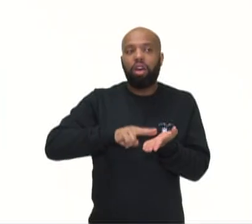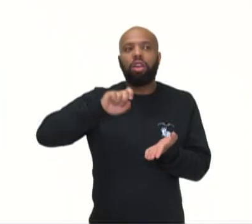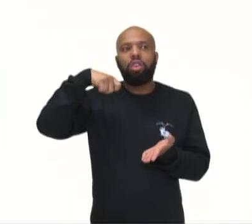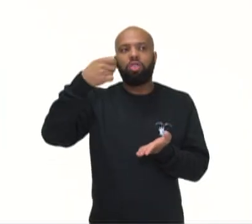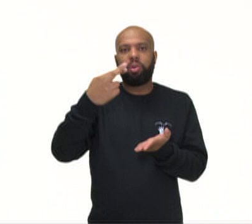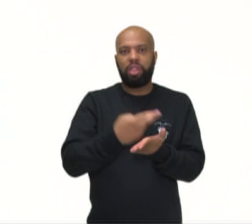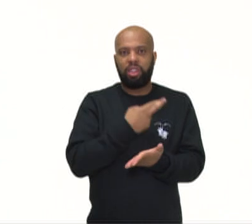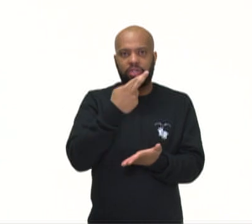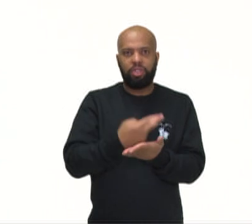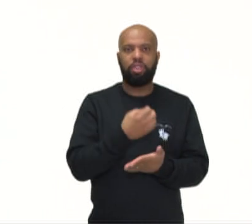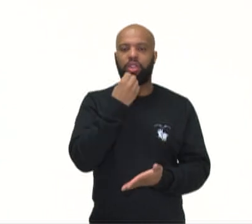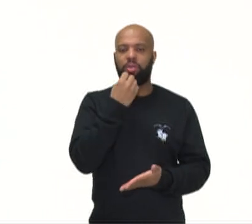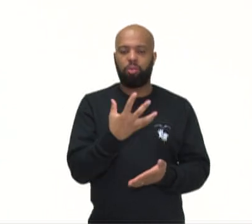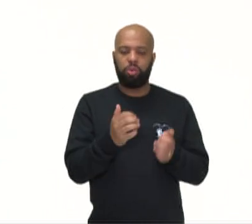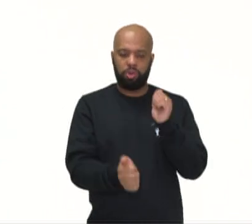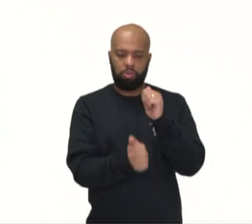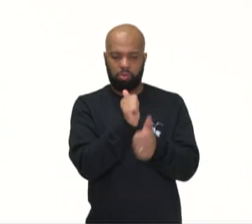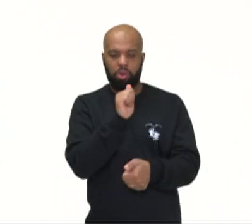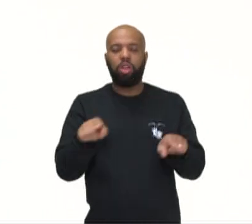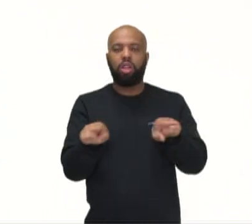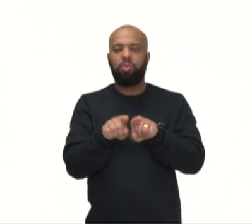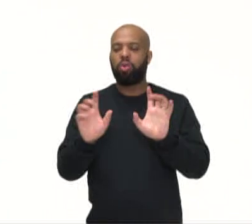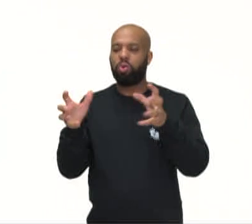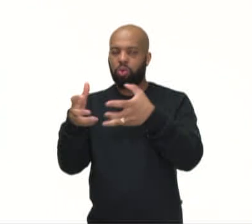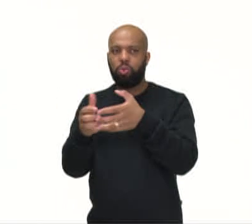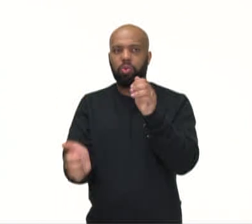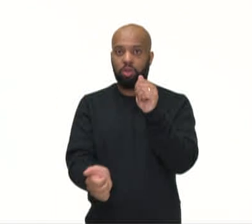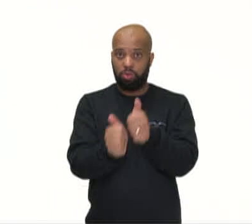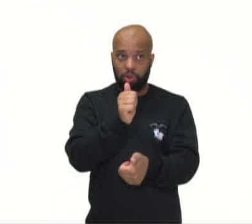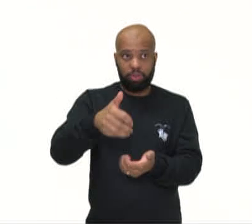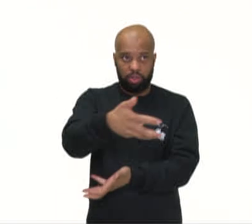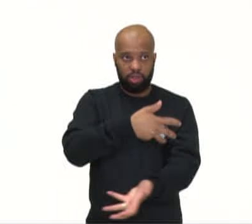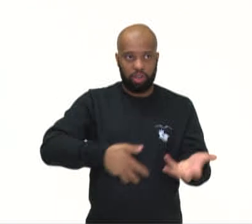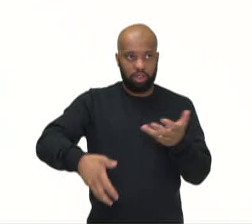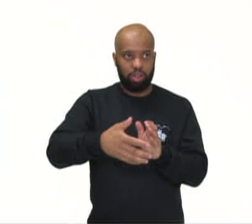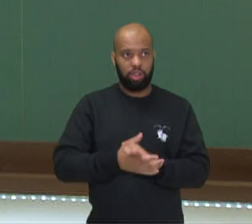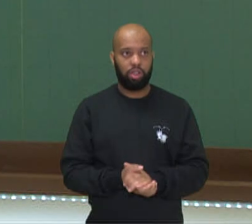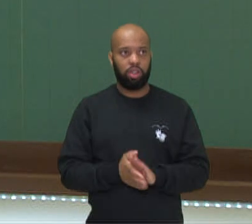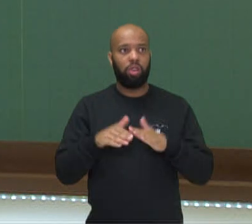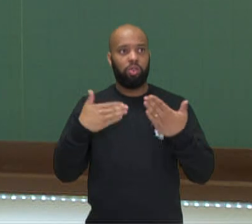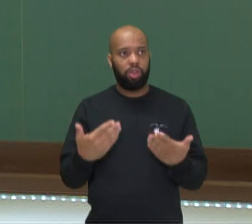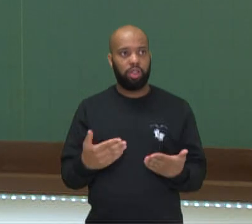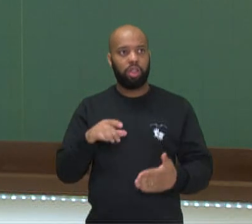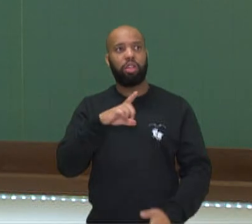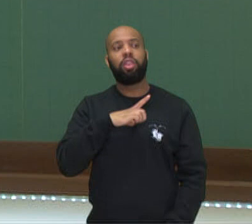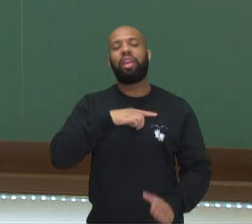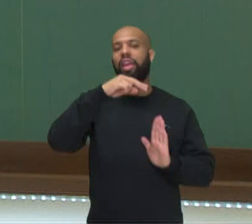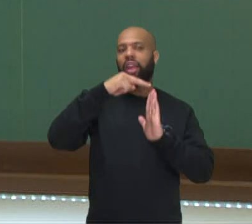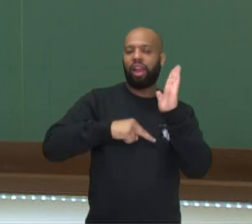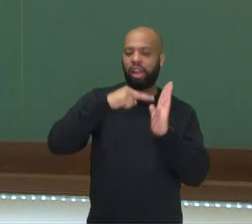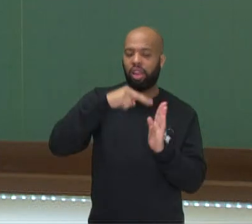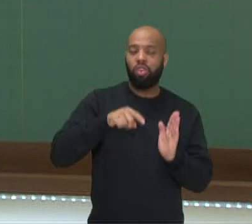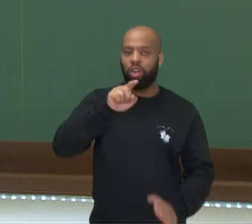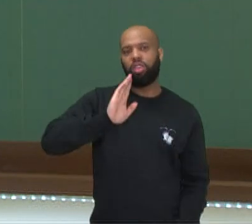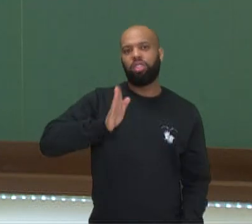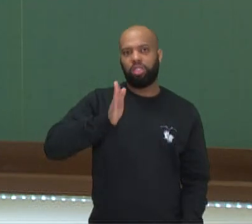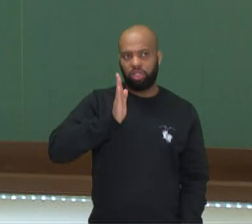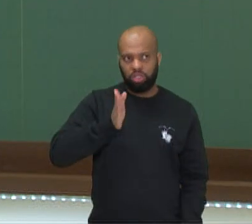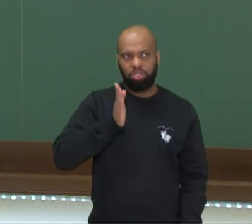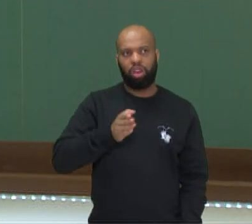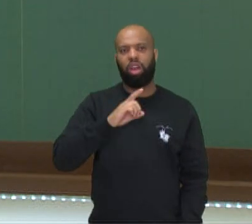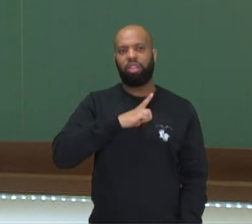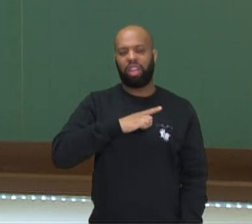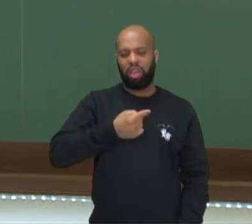Bom Esporte e a equipe do esporte interativo? Então, né, segundo a leitura que vocês voltaram ali no